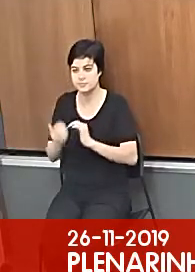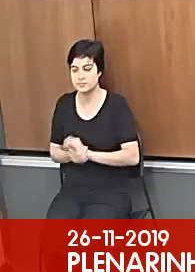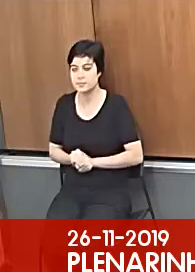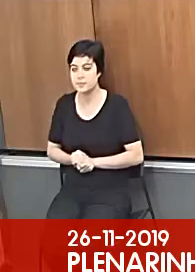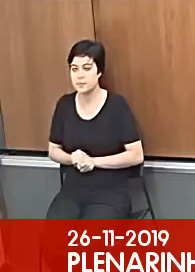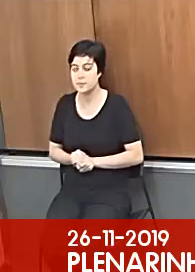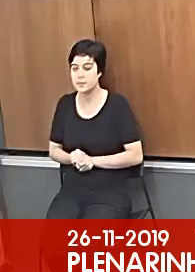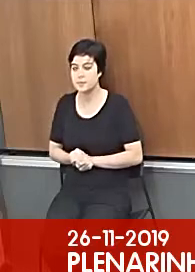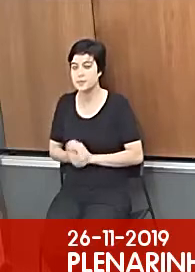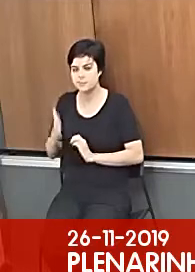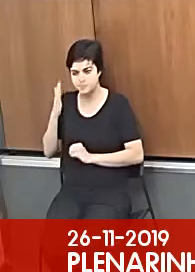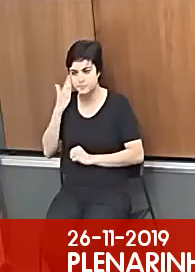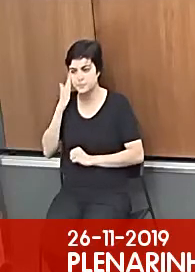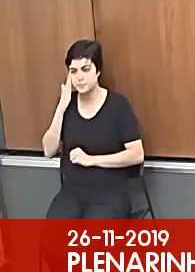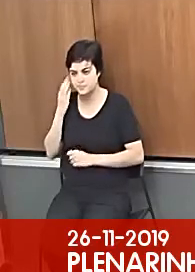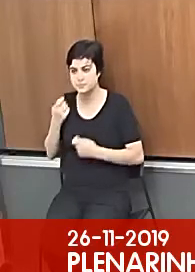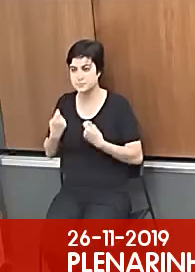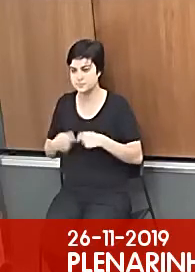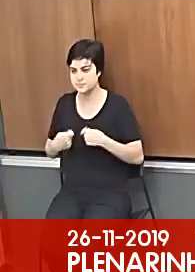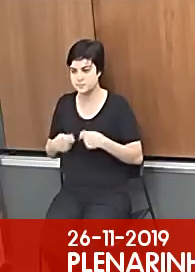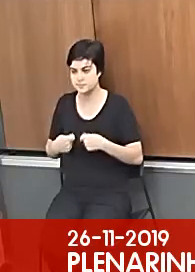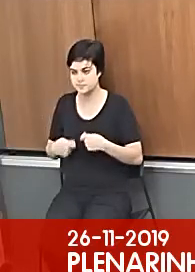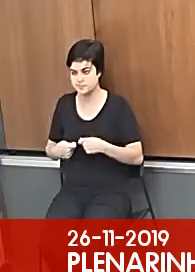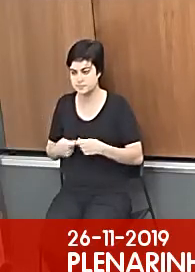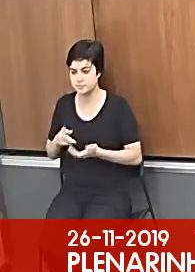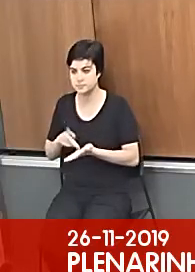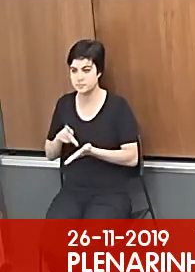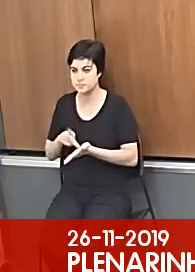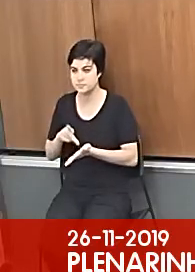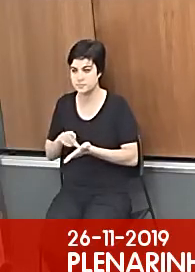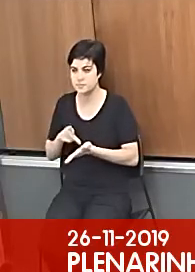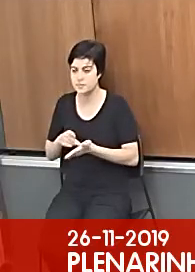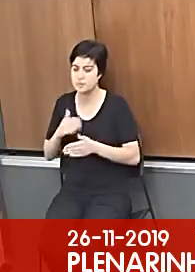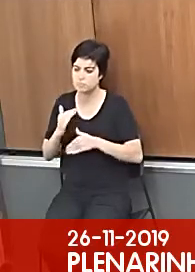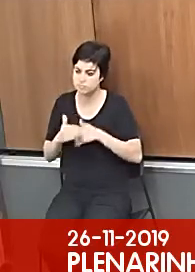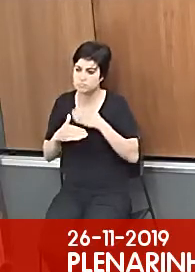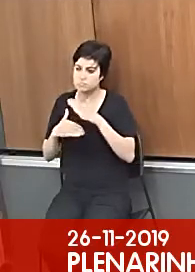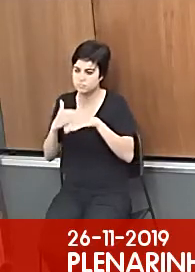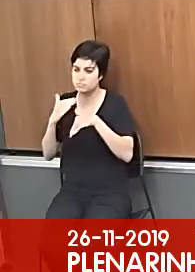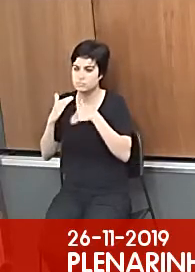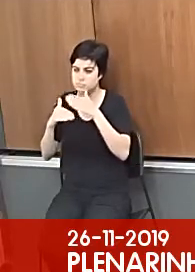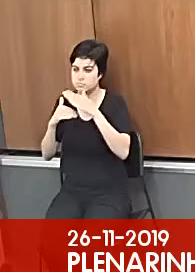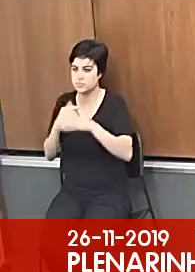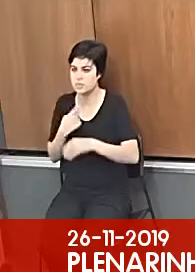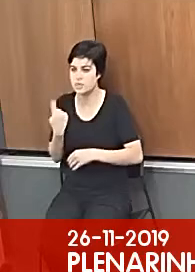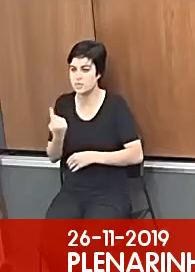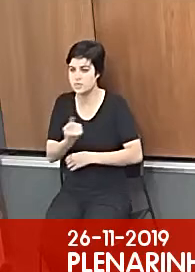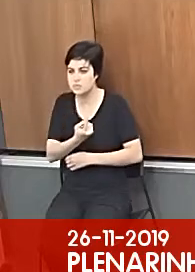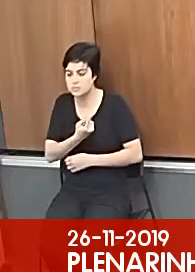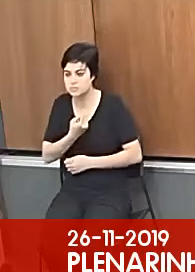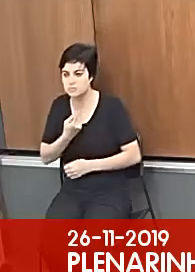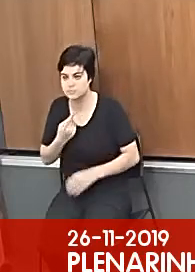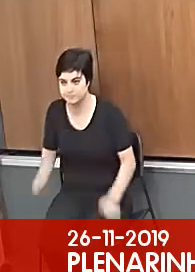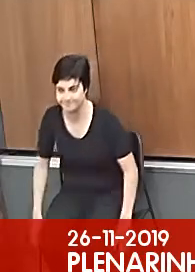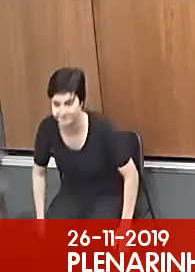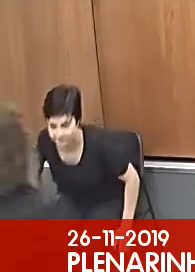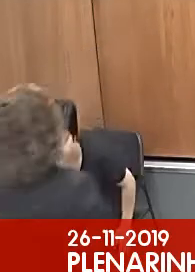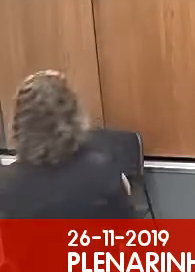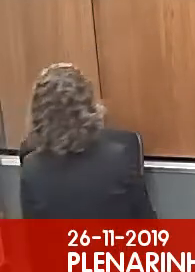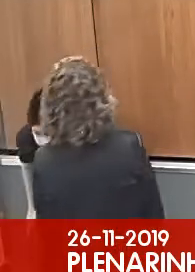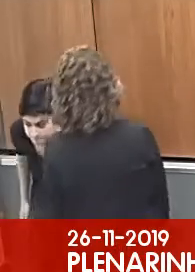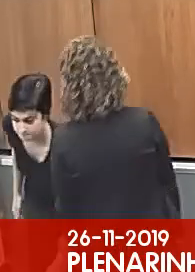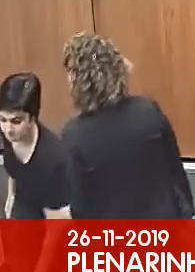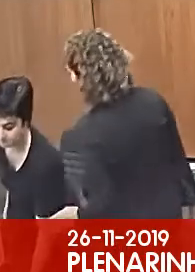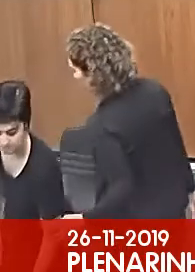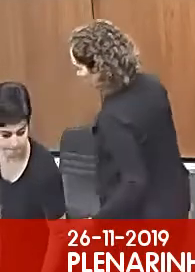retorno. Entendi que realmente é tudo muito... É um passo de cada vez. É porque a gente fica muito ansioso, claro. Sabe, deputado? Mas já passou o tempo desse mesmo.